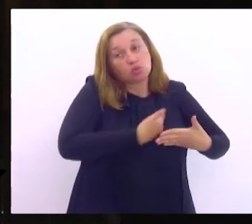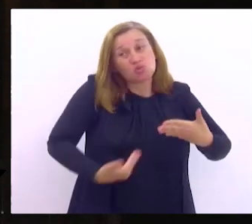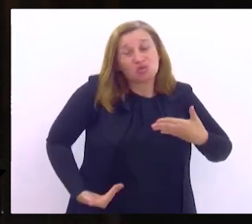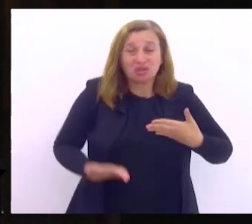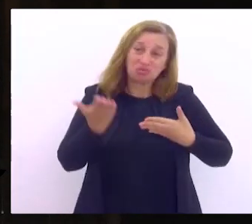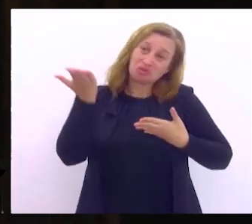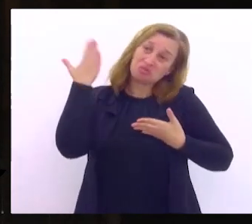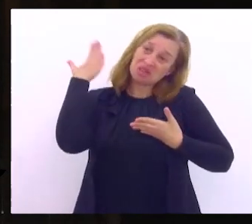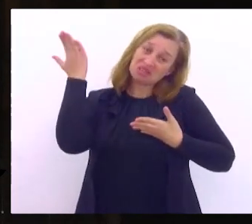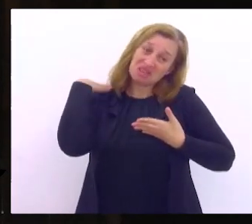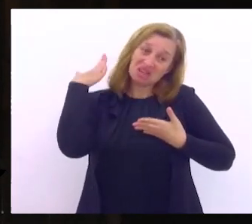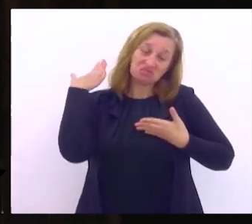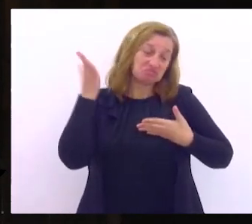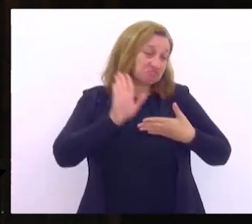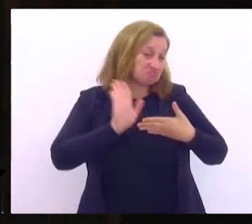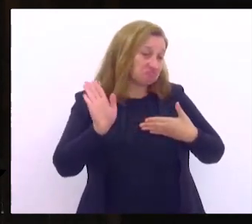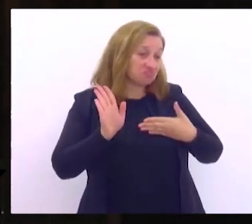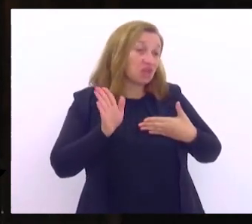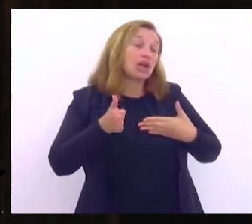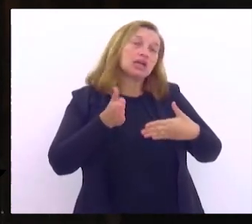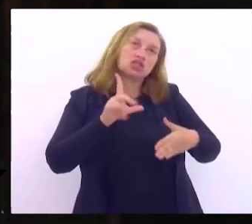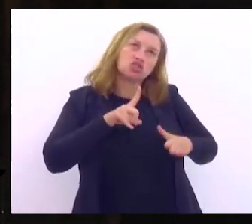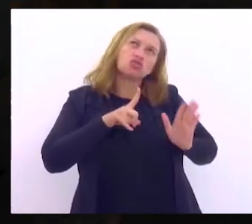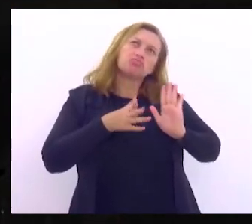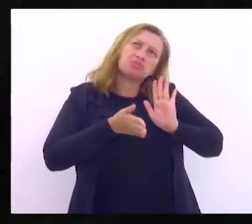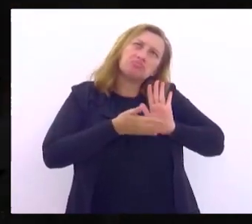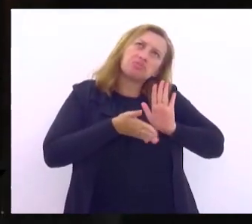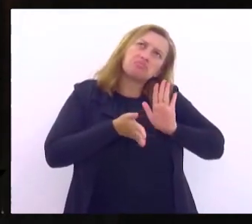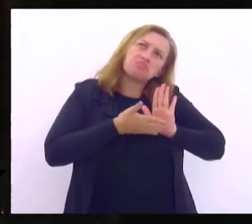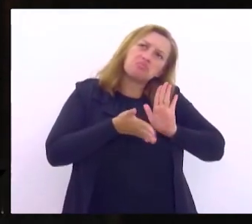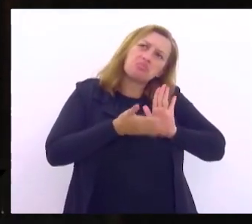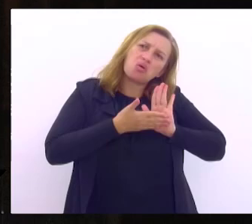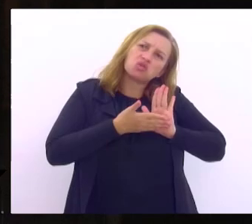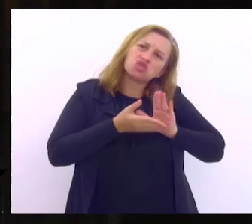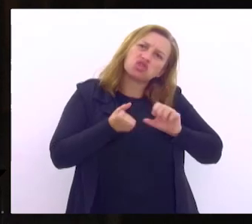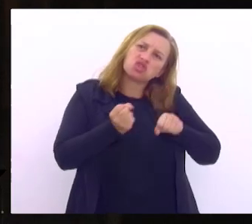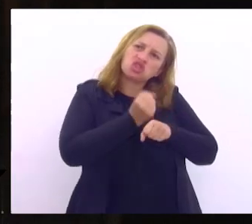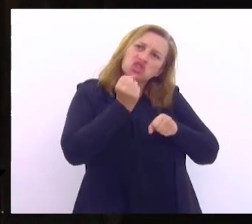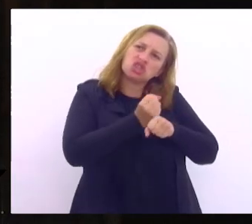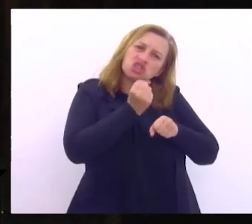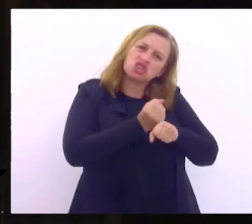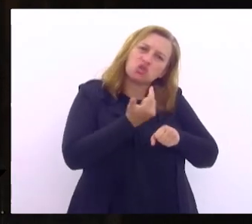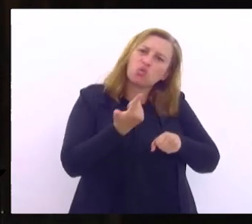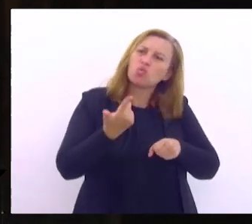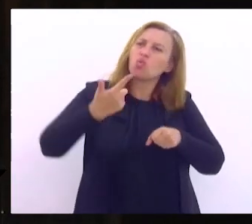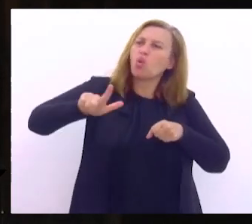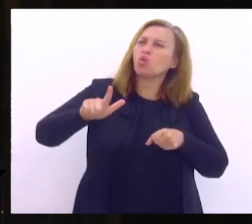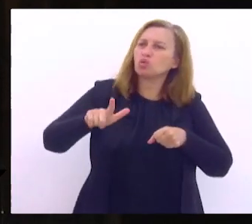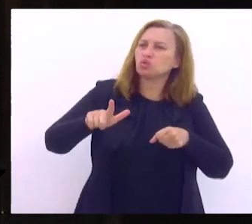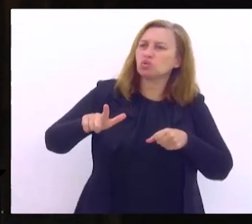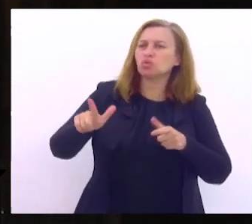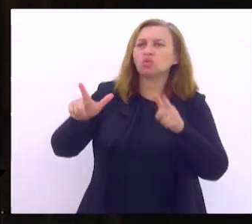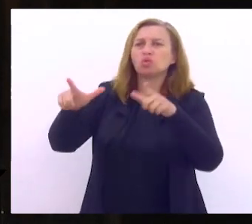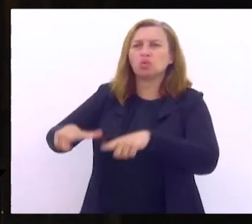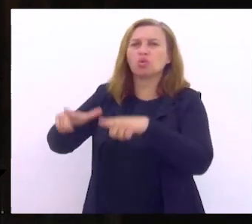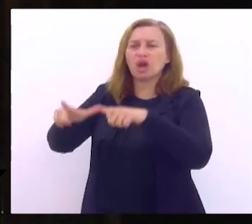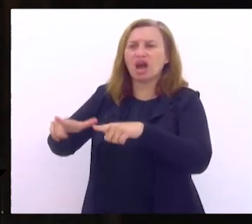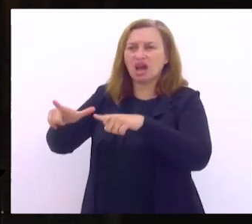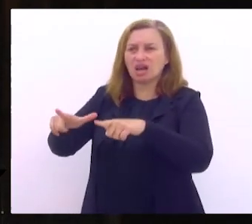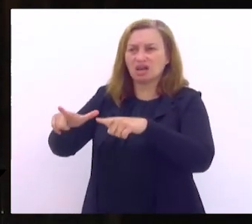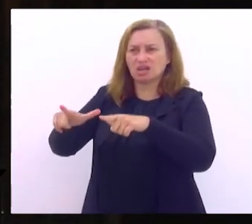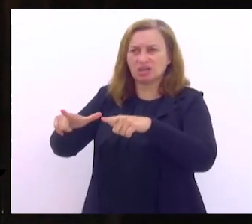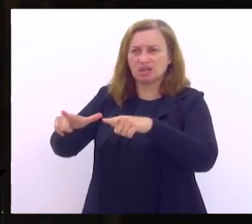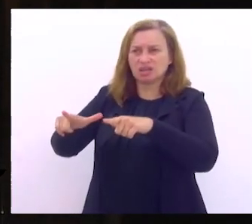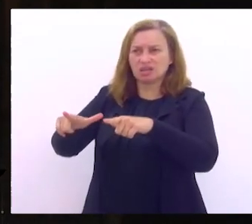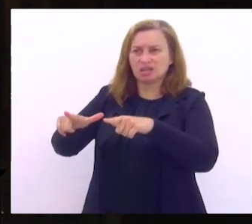época. Havia uma proposta que era de construir um outro Célio de Barros do outro lado da linha do trem,